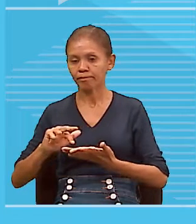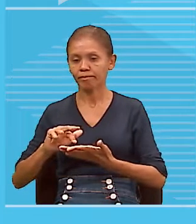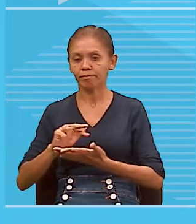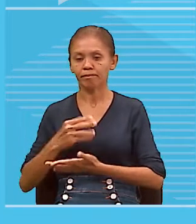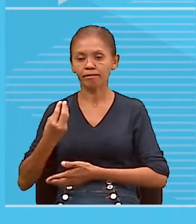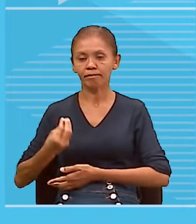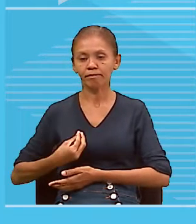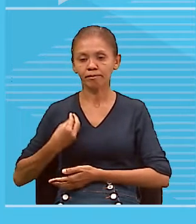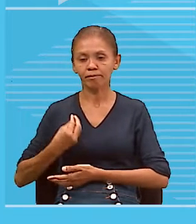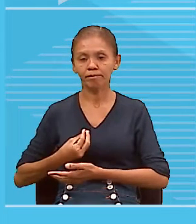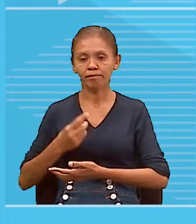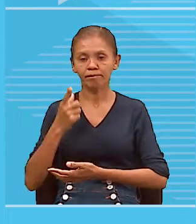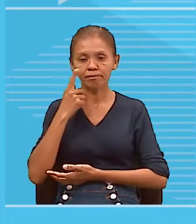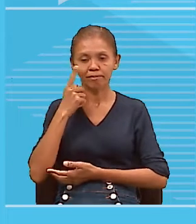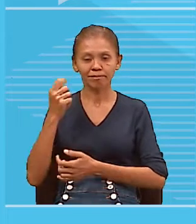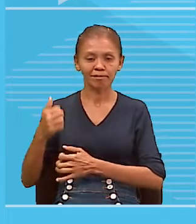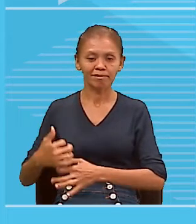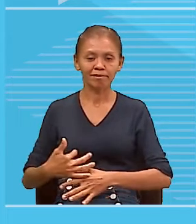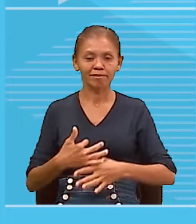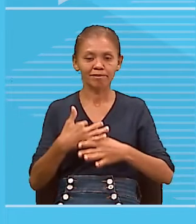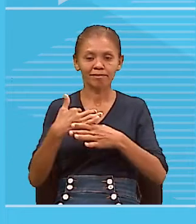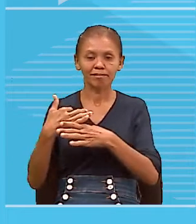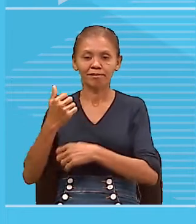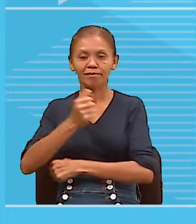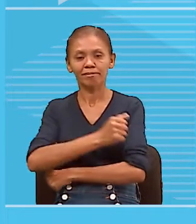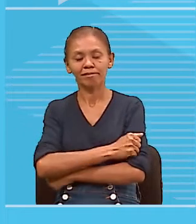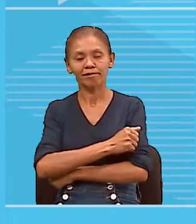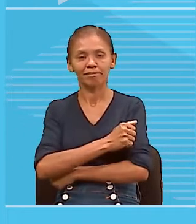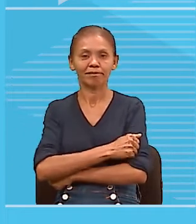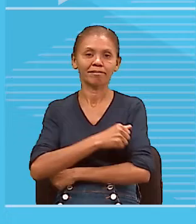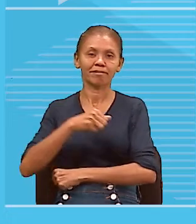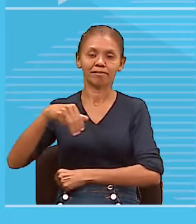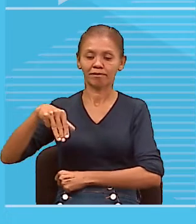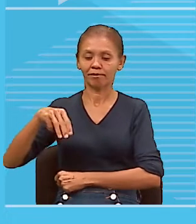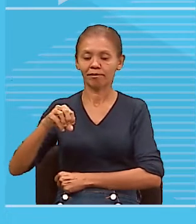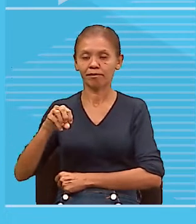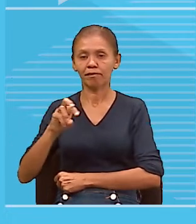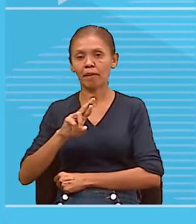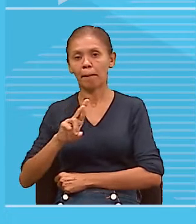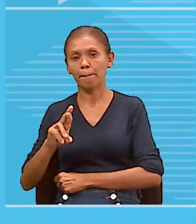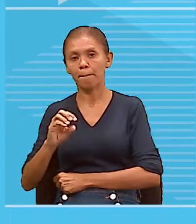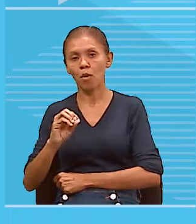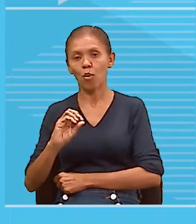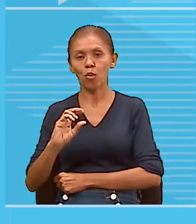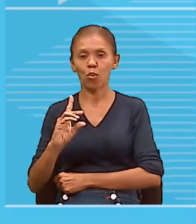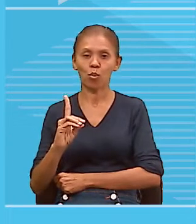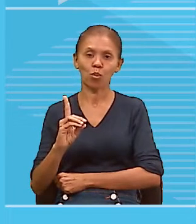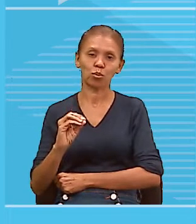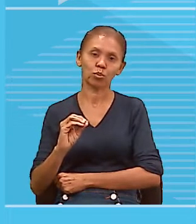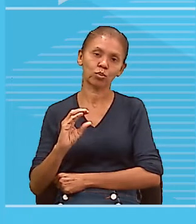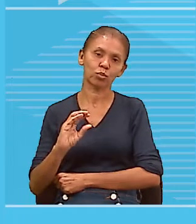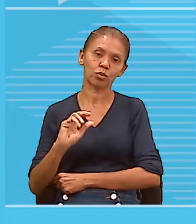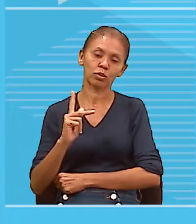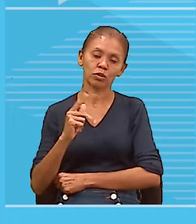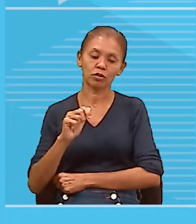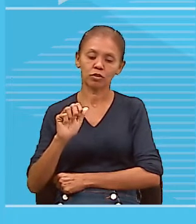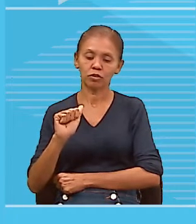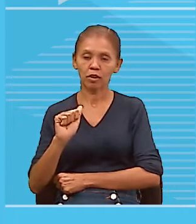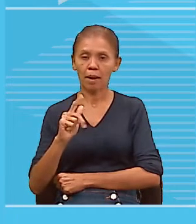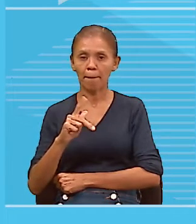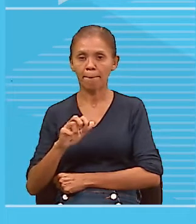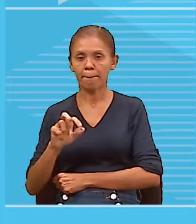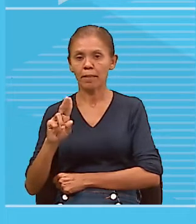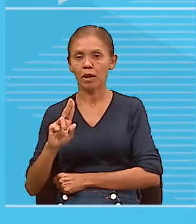de Morro do Chapéu como é que vocês estão bom dia bem-vindos à nossa aula tá certo o objetivo